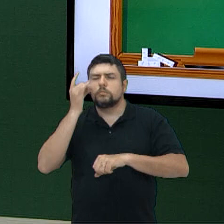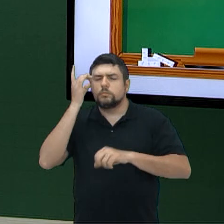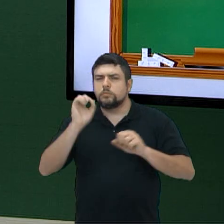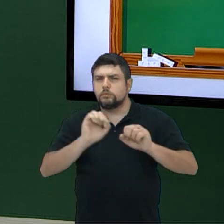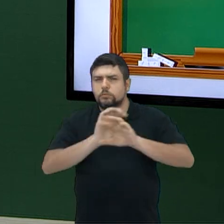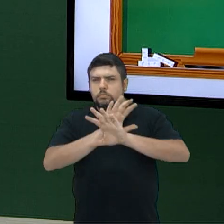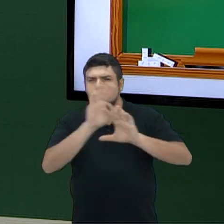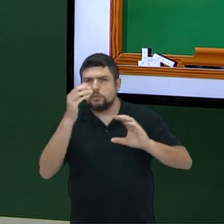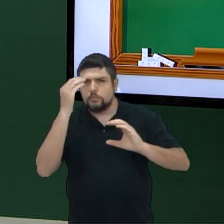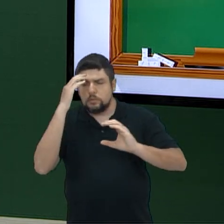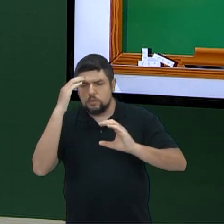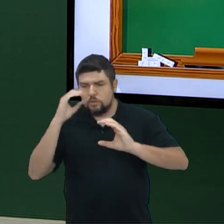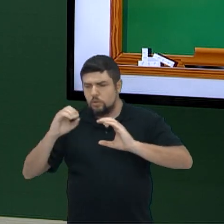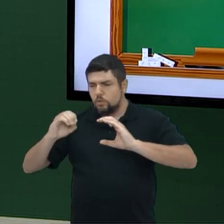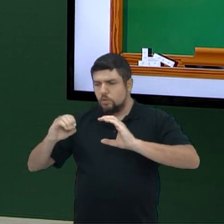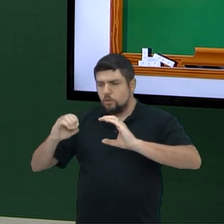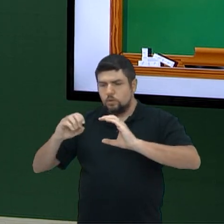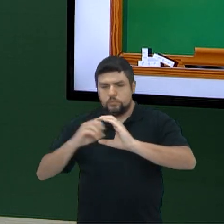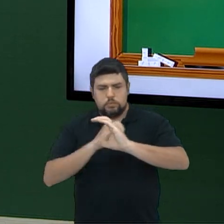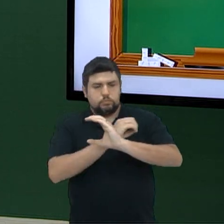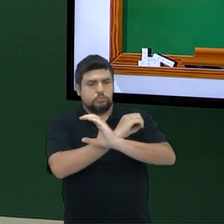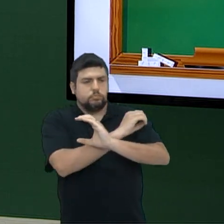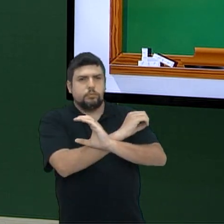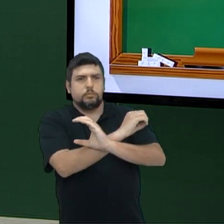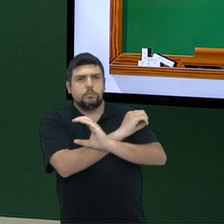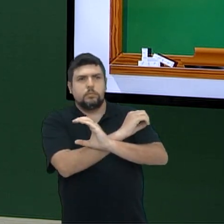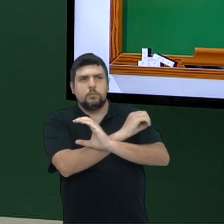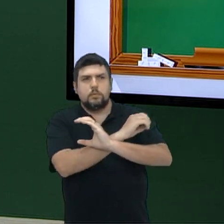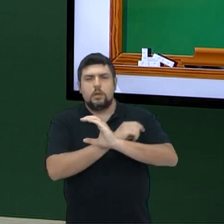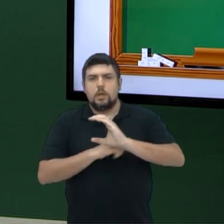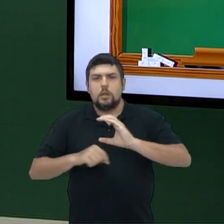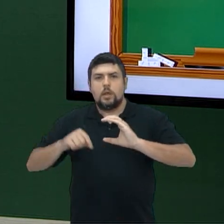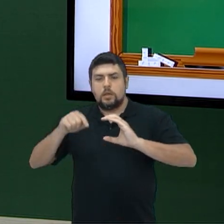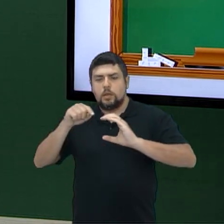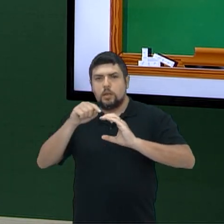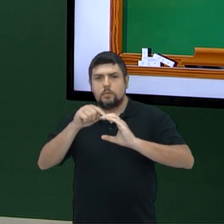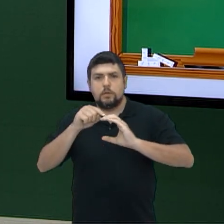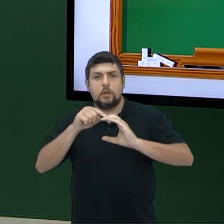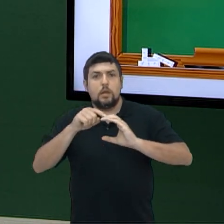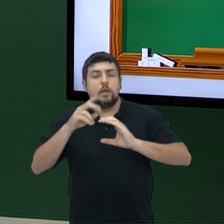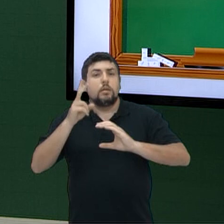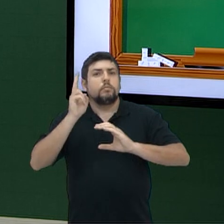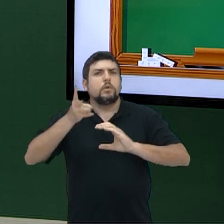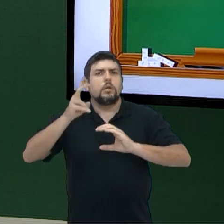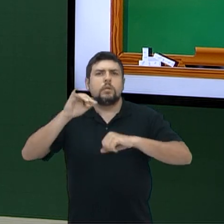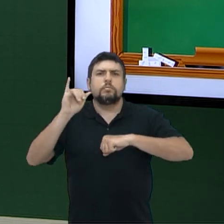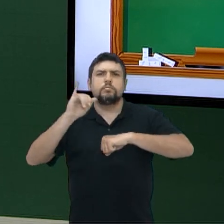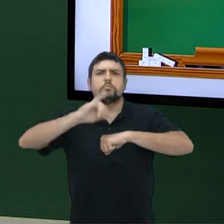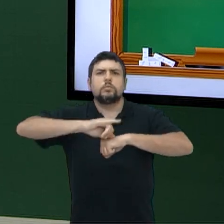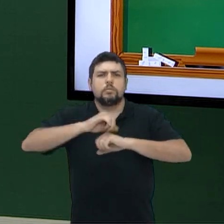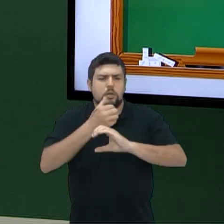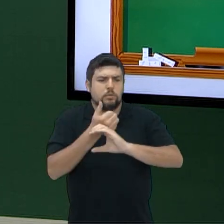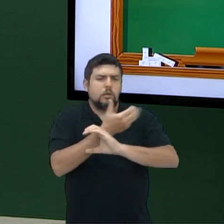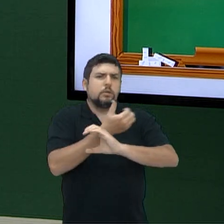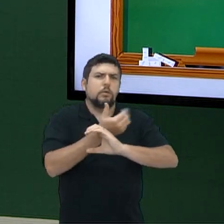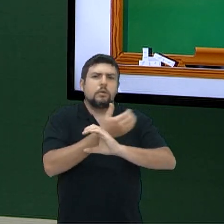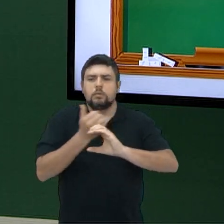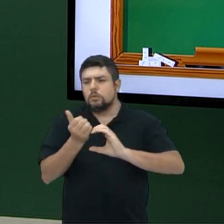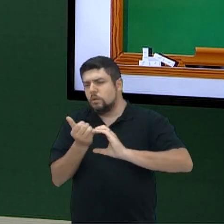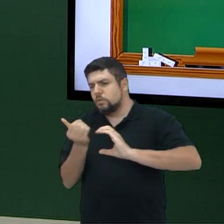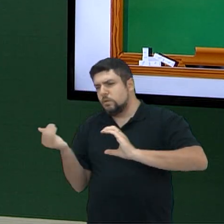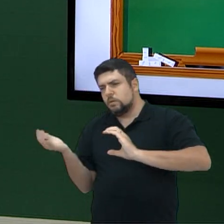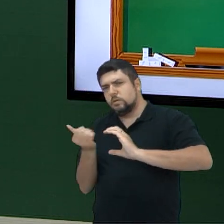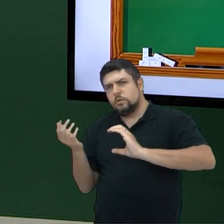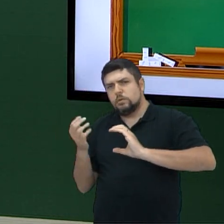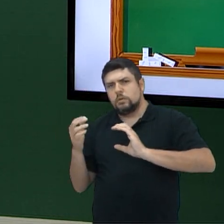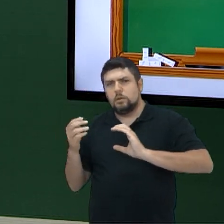precisa fazer mais ligações, ele vai sempre ser o átomo central, o cara que vai estar no centro